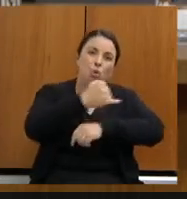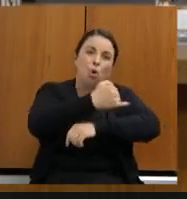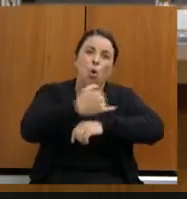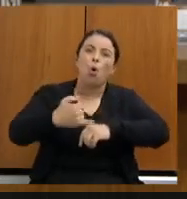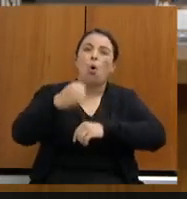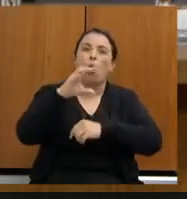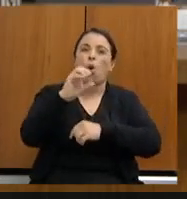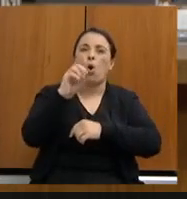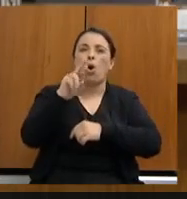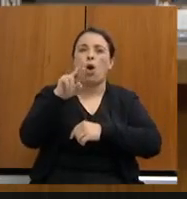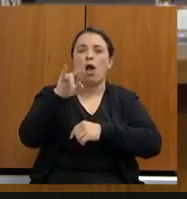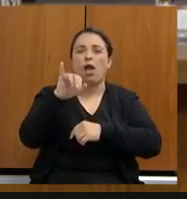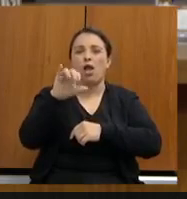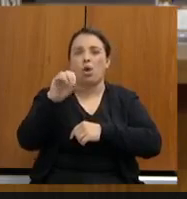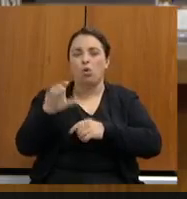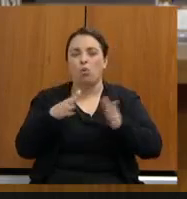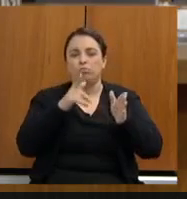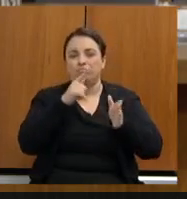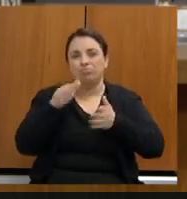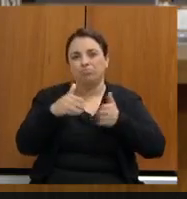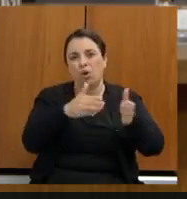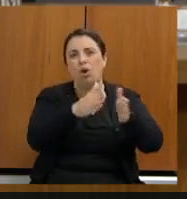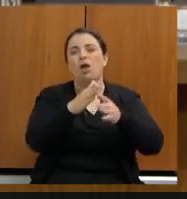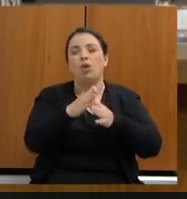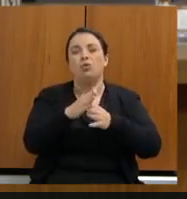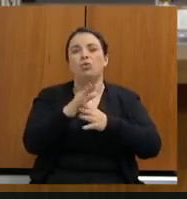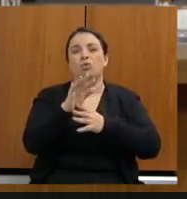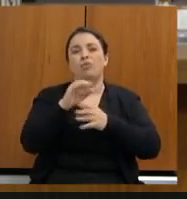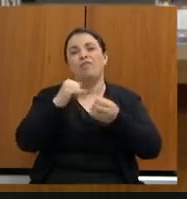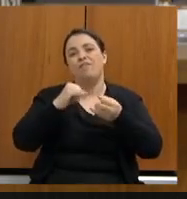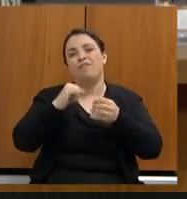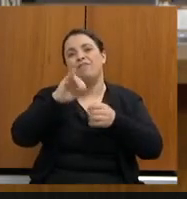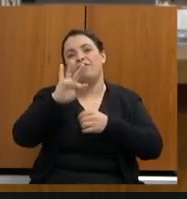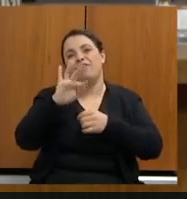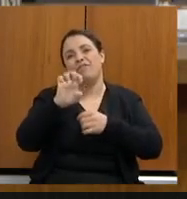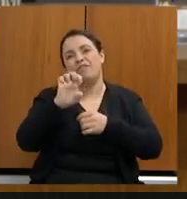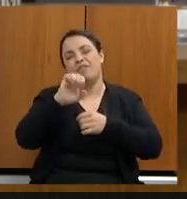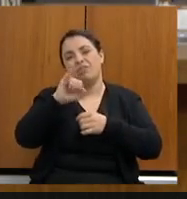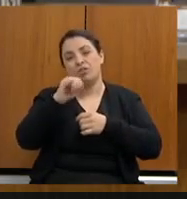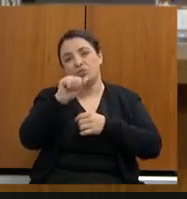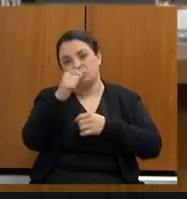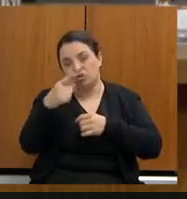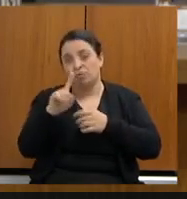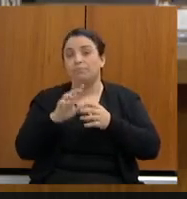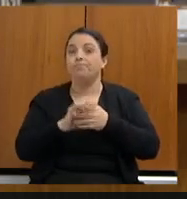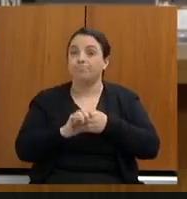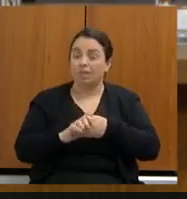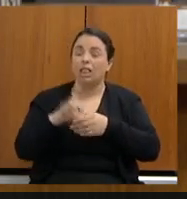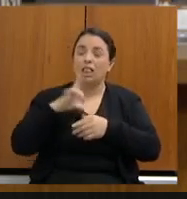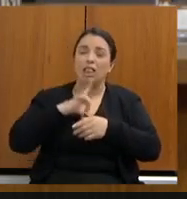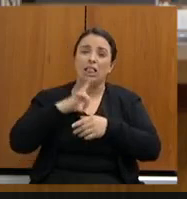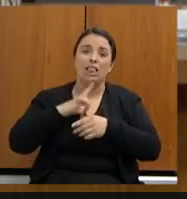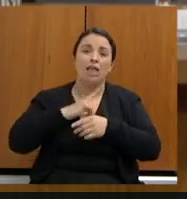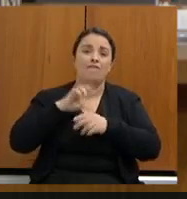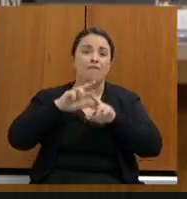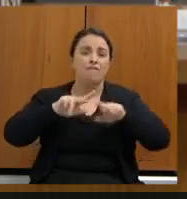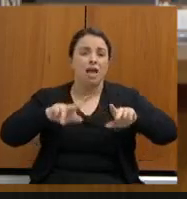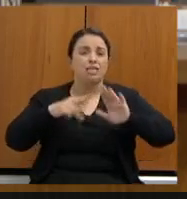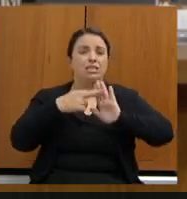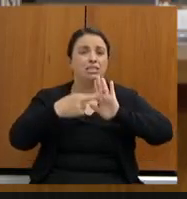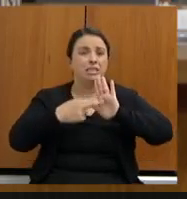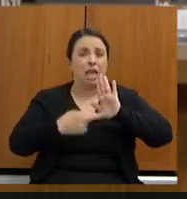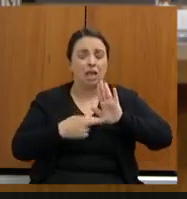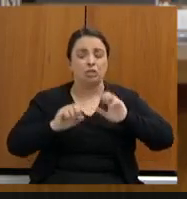nosso permanecemos trabalhando ali mas tivemos que adotar uma série de procedimentos para proteção dos nossos bombeiros bem como